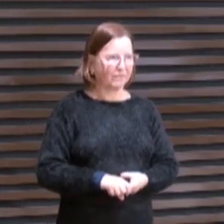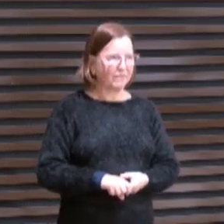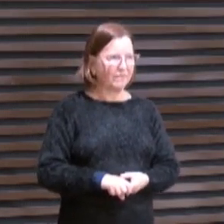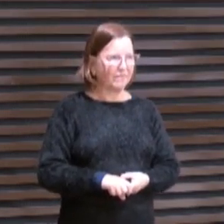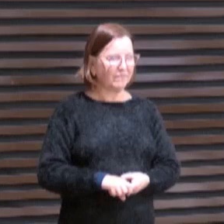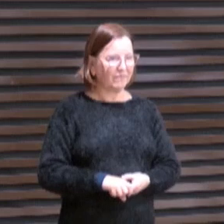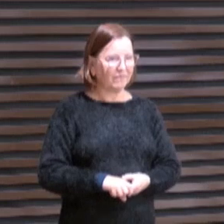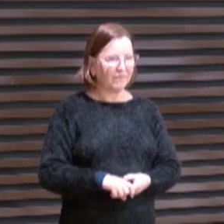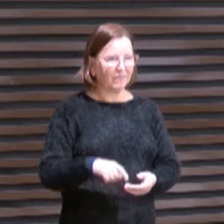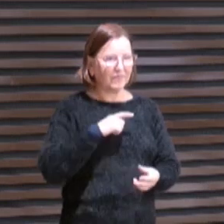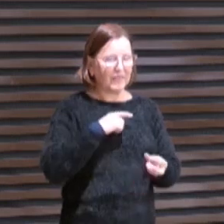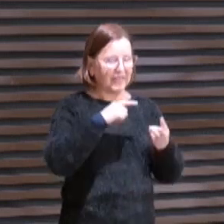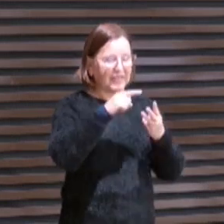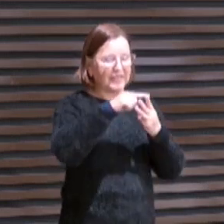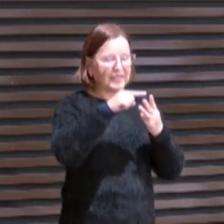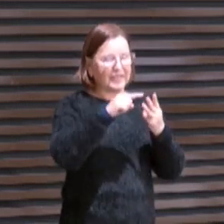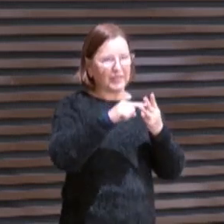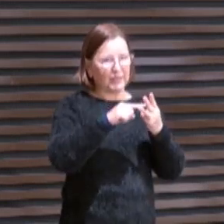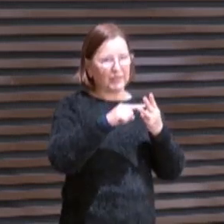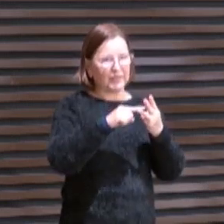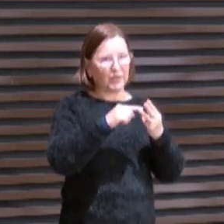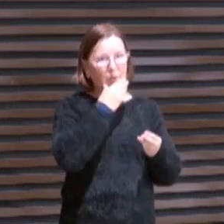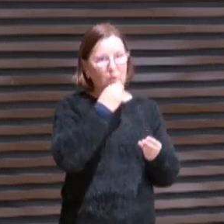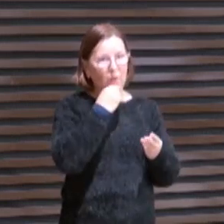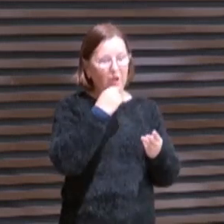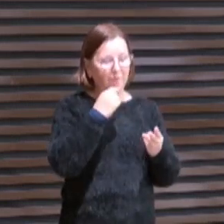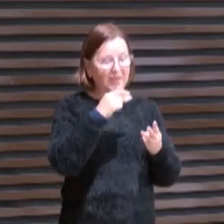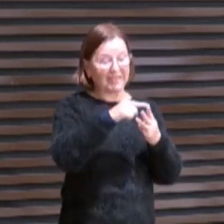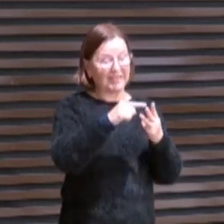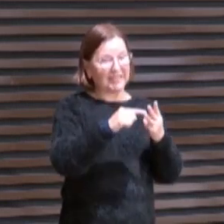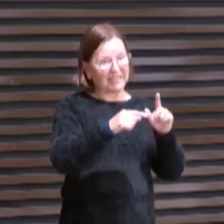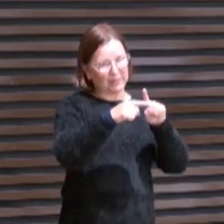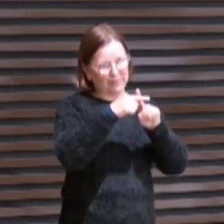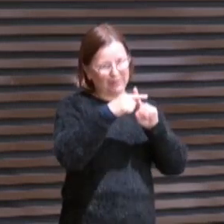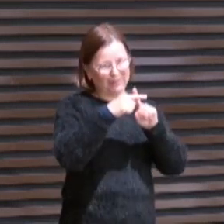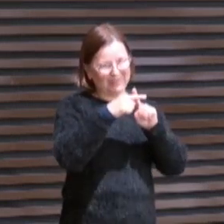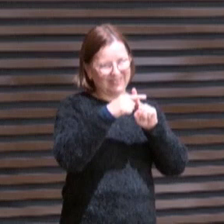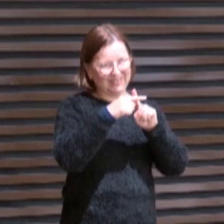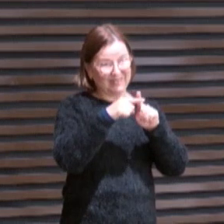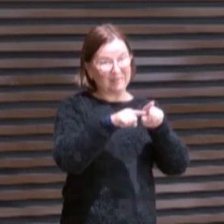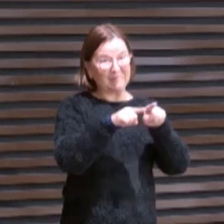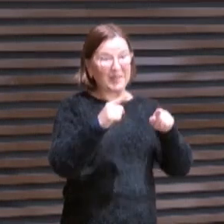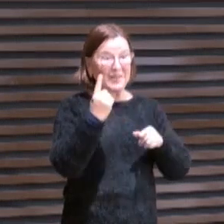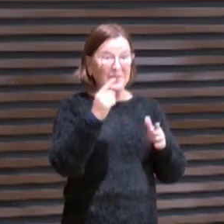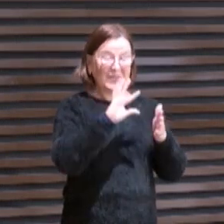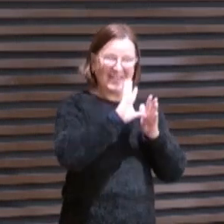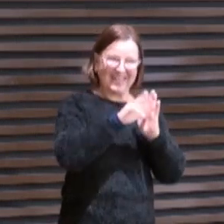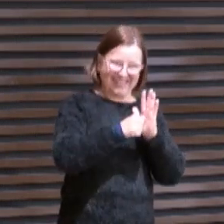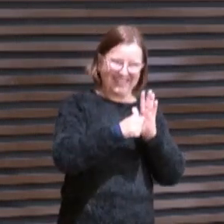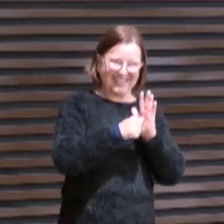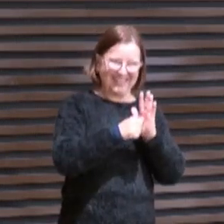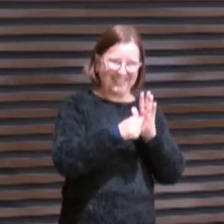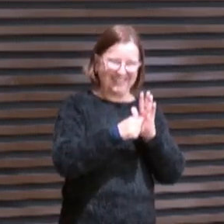Há 3 homens em 3 cruzes, mas um dos ladrões passou de